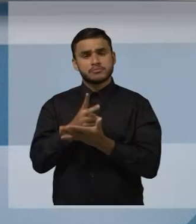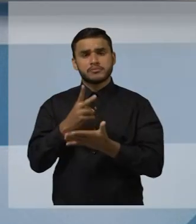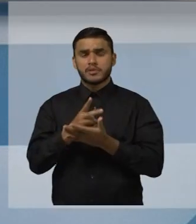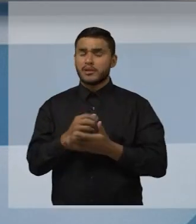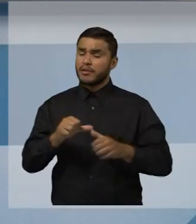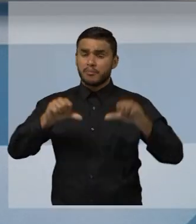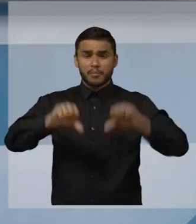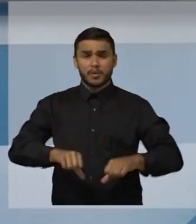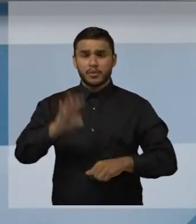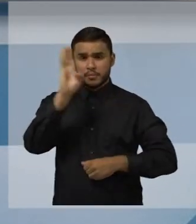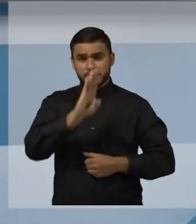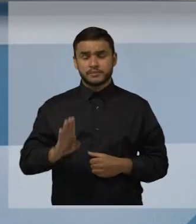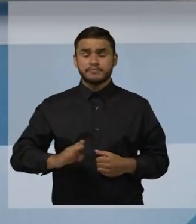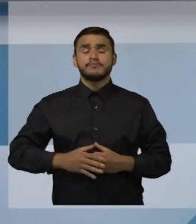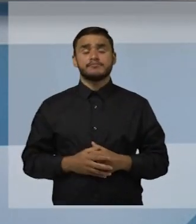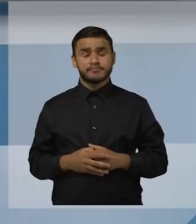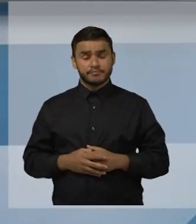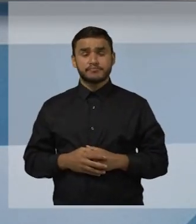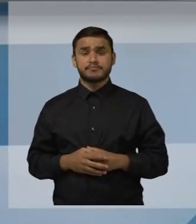nação?